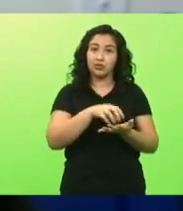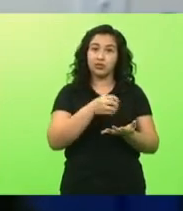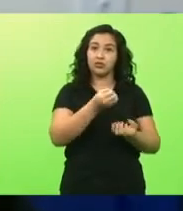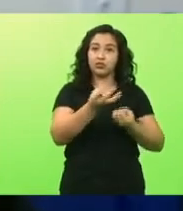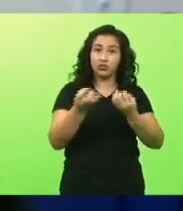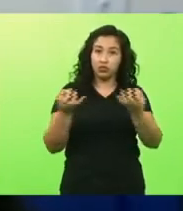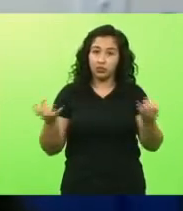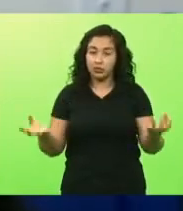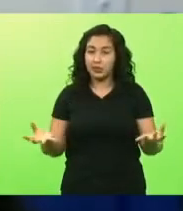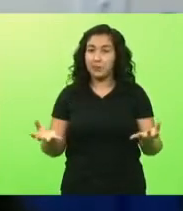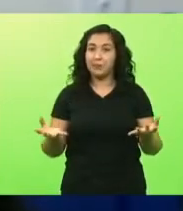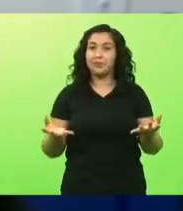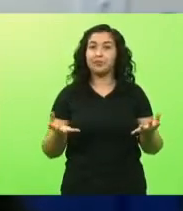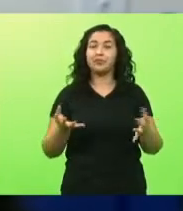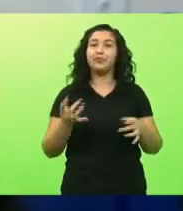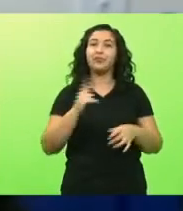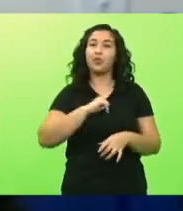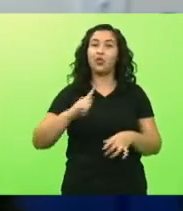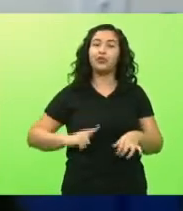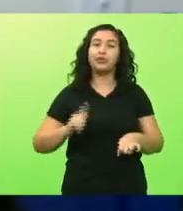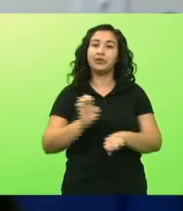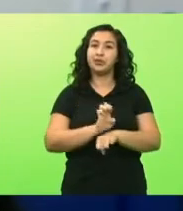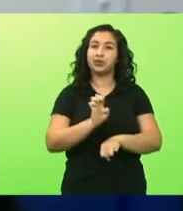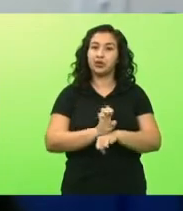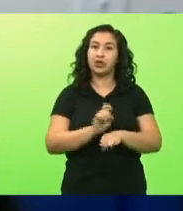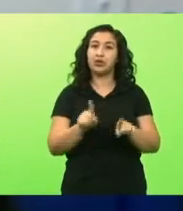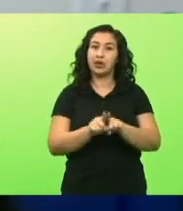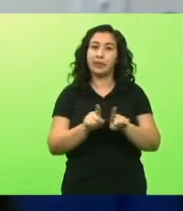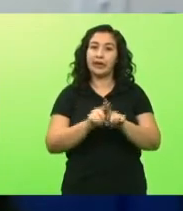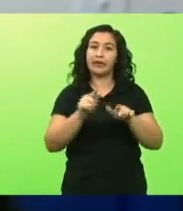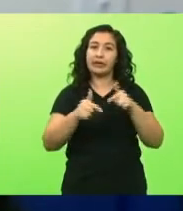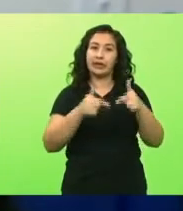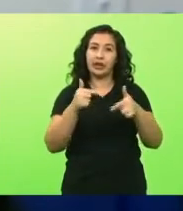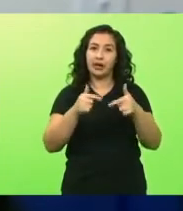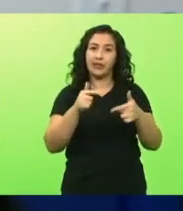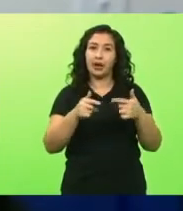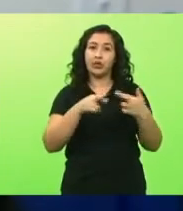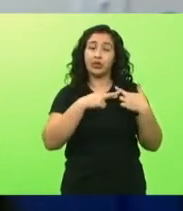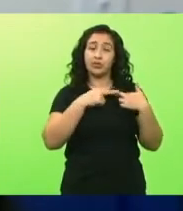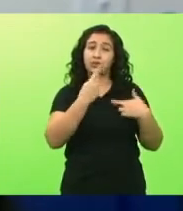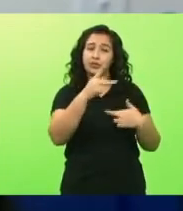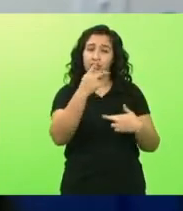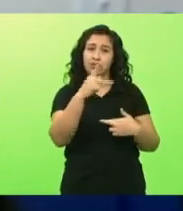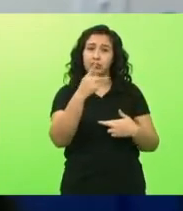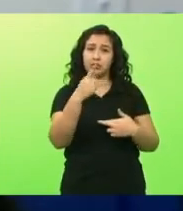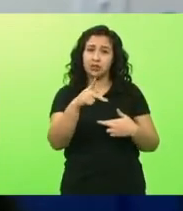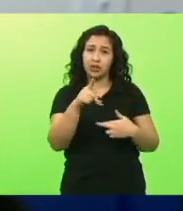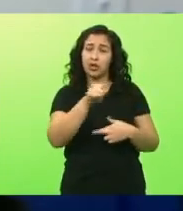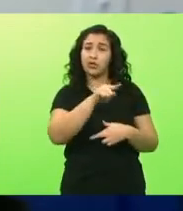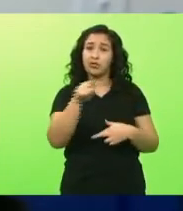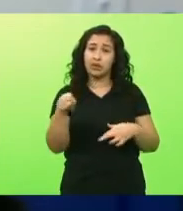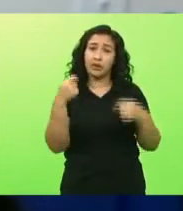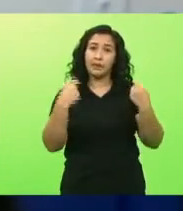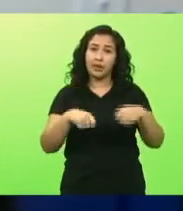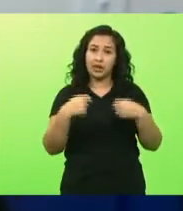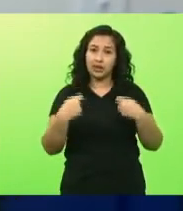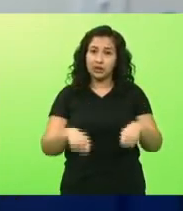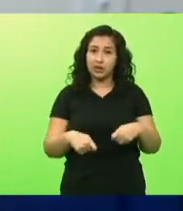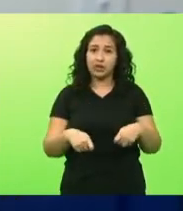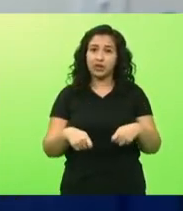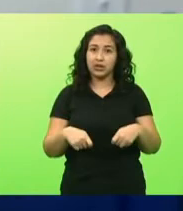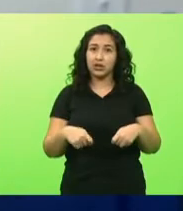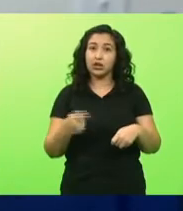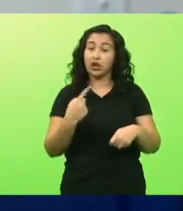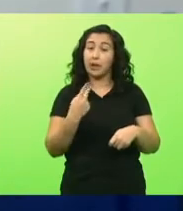governo do estado faça a sua parte. Por favor, quem está nos escutando, a gente precisa de ter um interlocutor. Quem